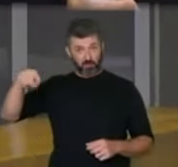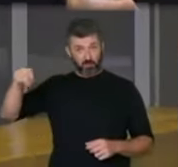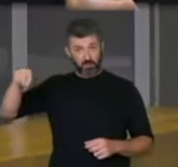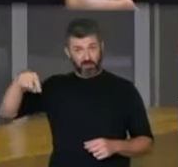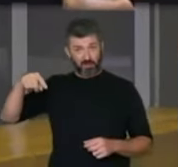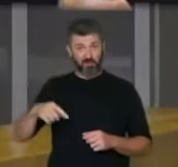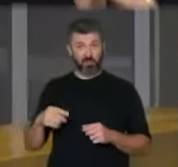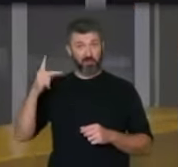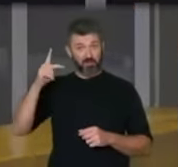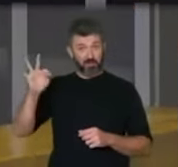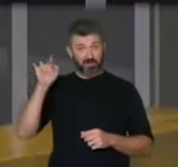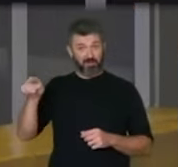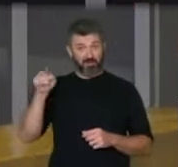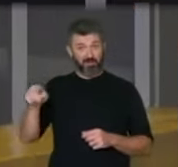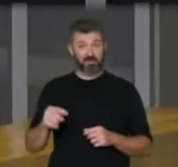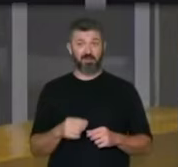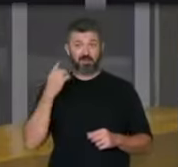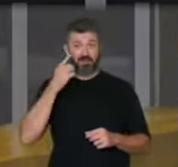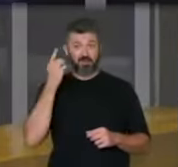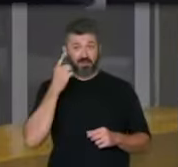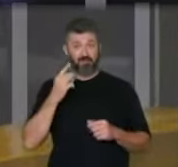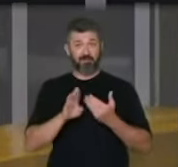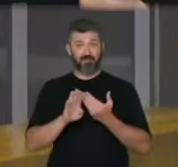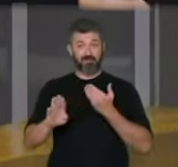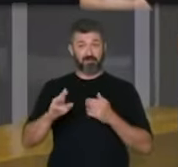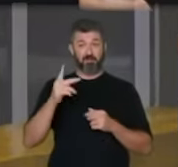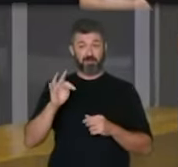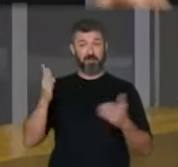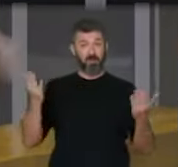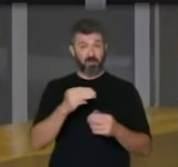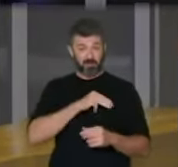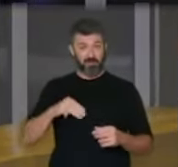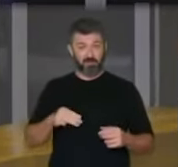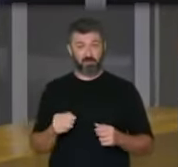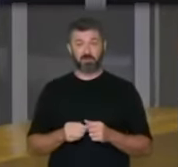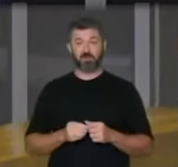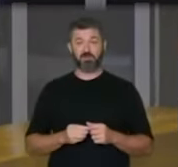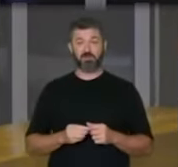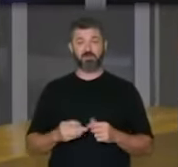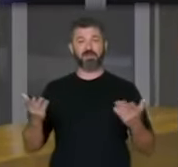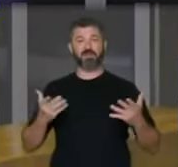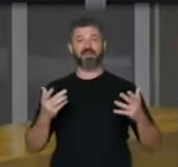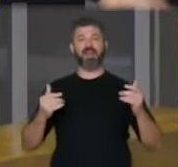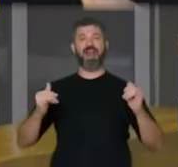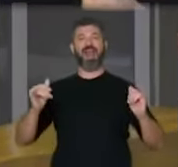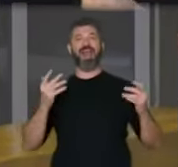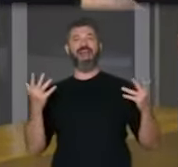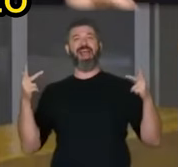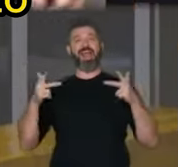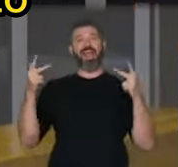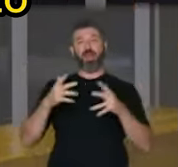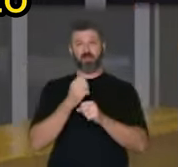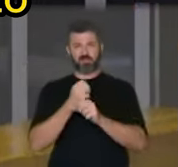deputado do PT e deputado licenciado do PT, que hoje é ministro, que está se deleitando com o orçamento